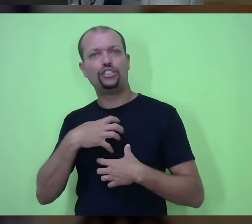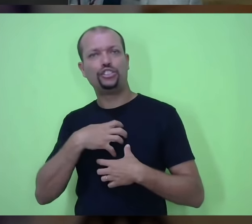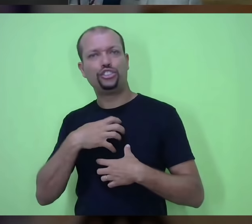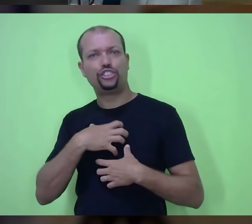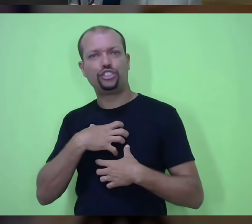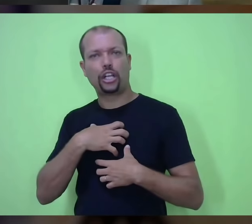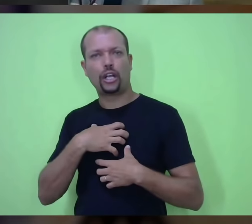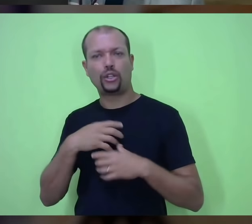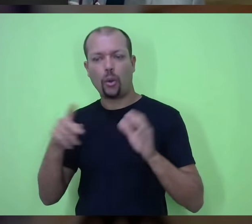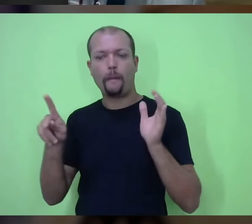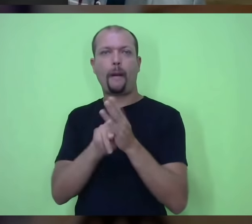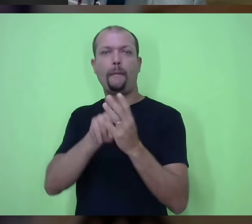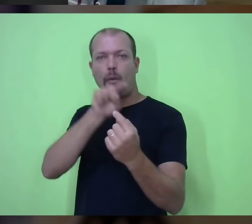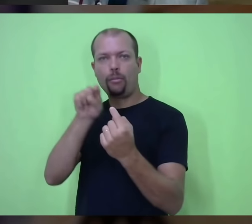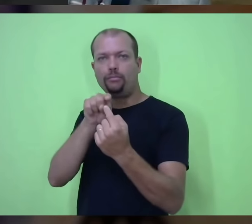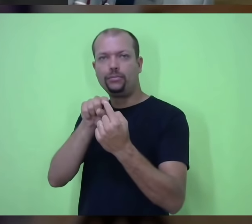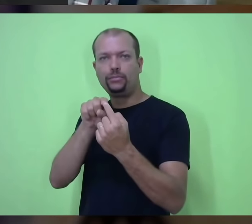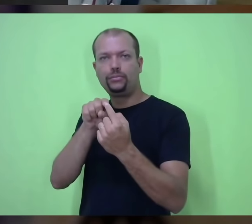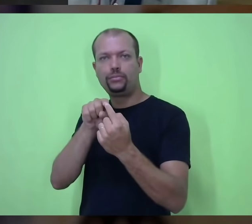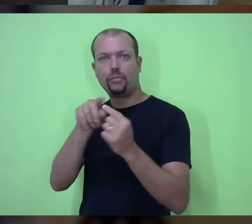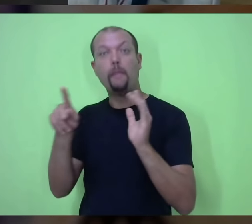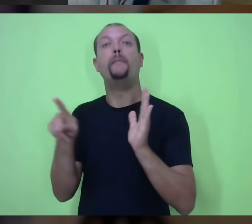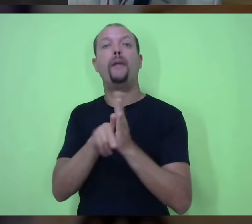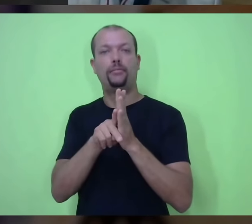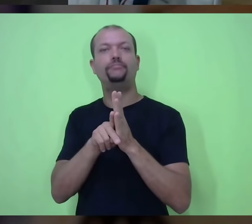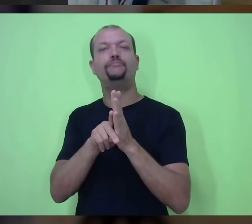distintos, missão distinta,